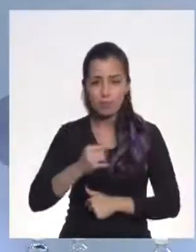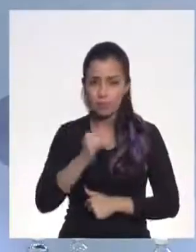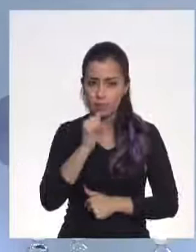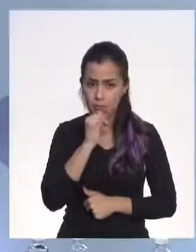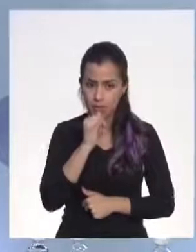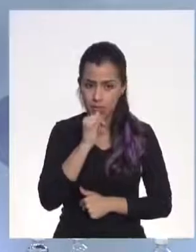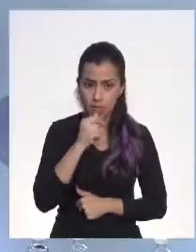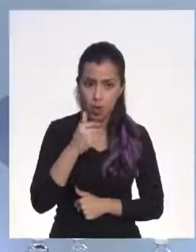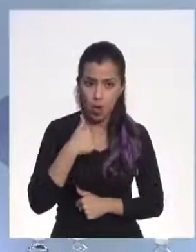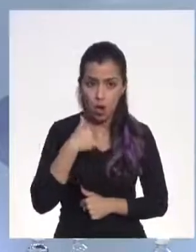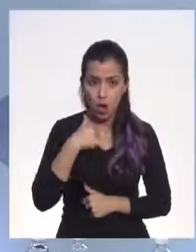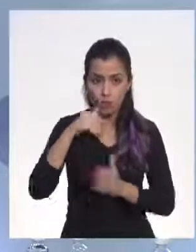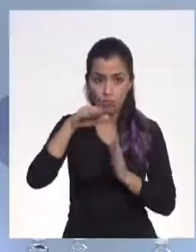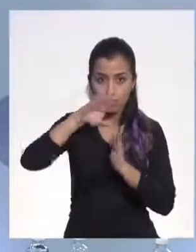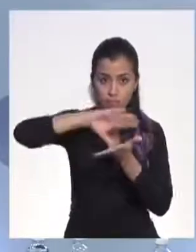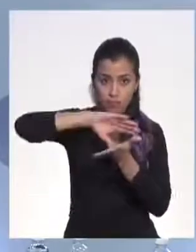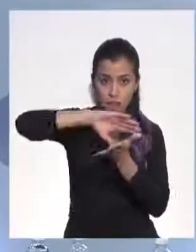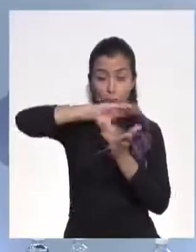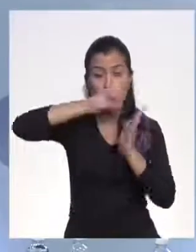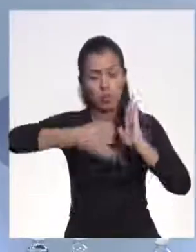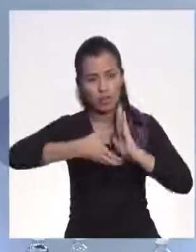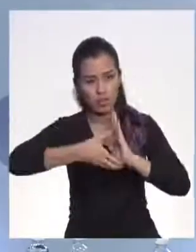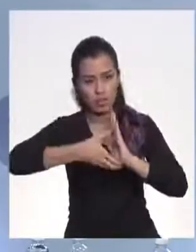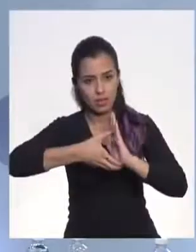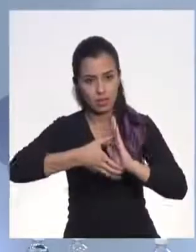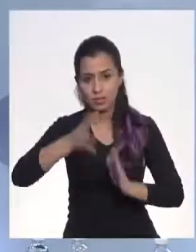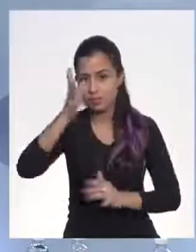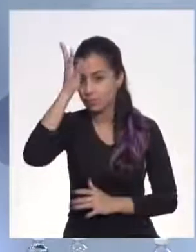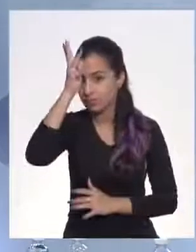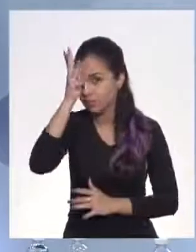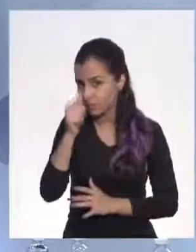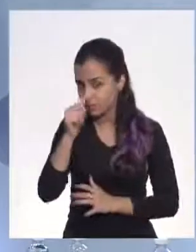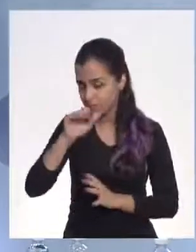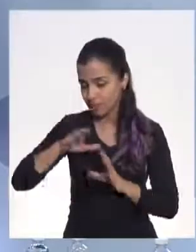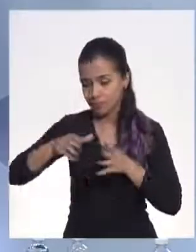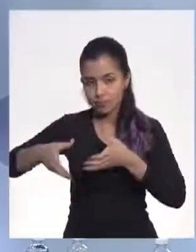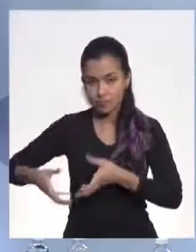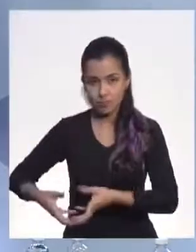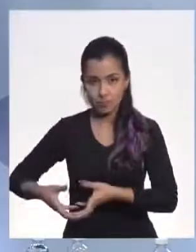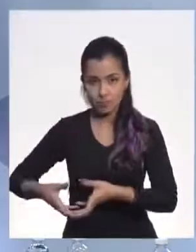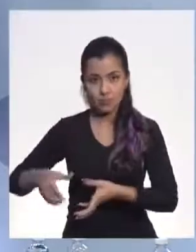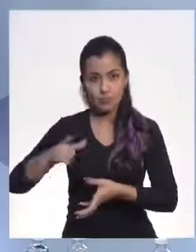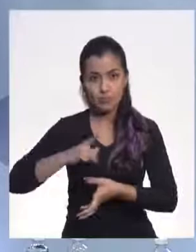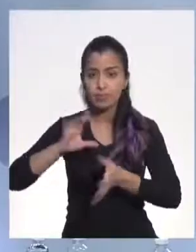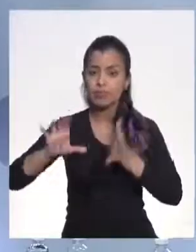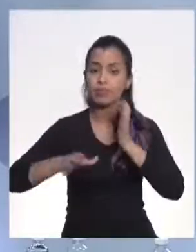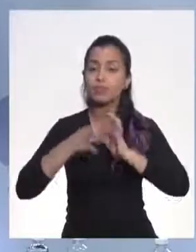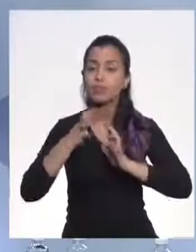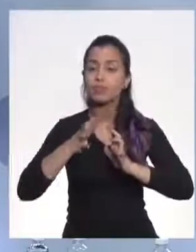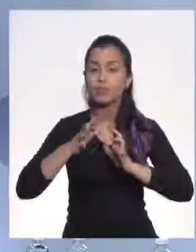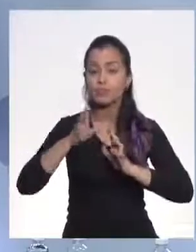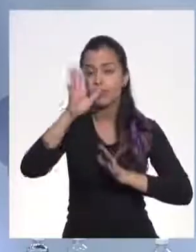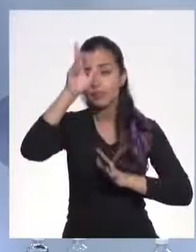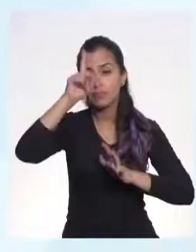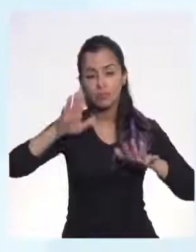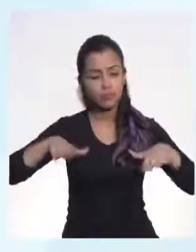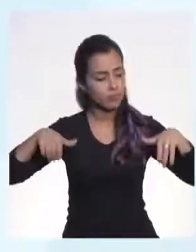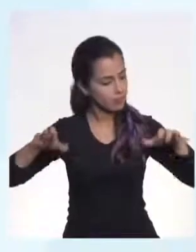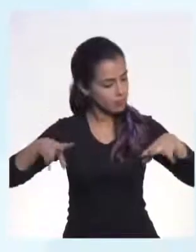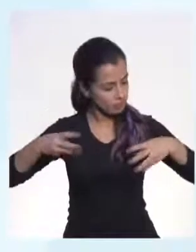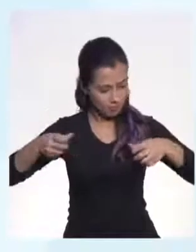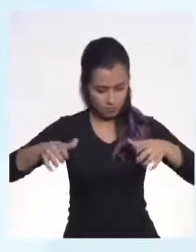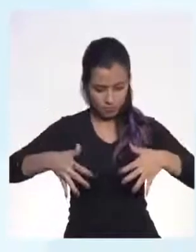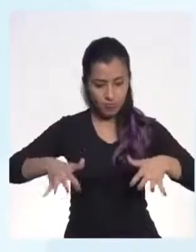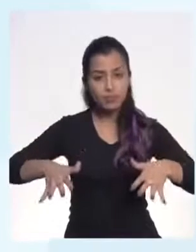do poema de trás para frente põe a galinha no jacar de palha enquanto a um canto as penas arrufando no